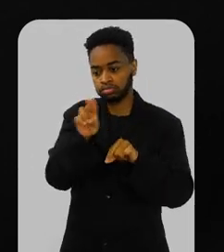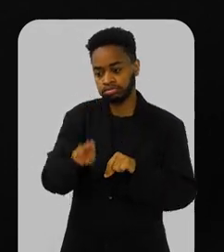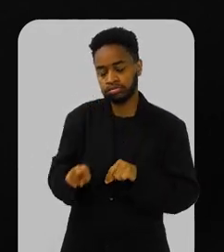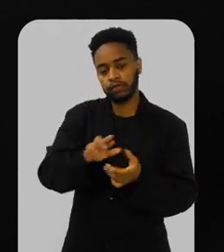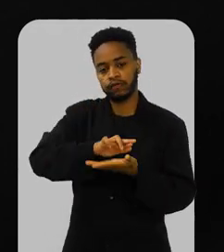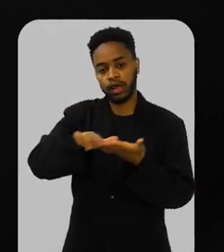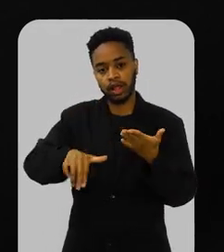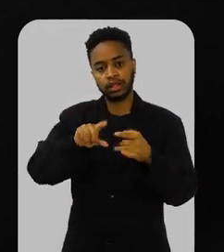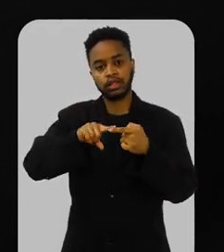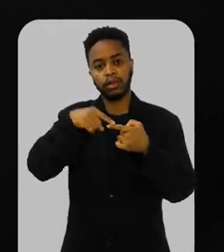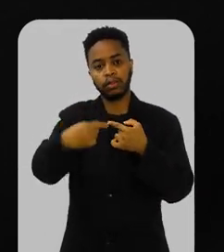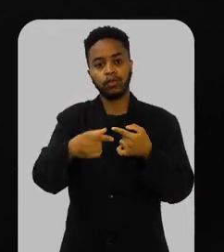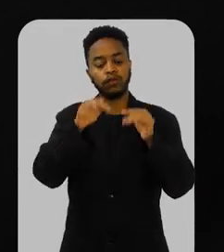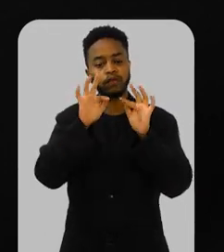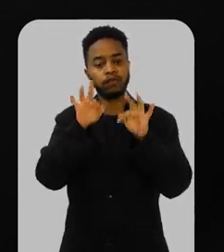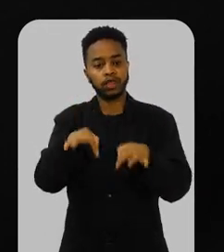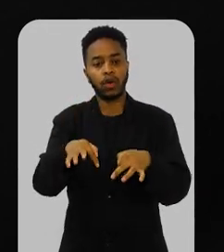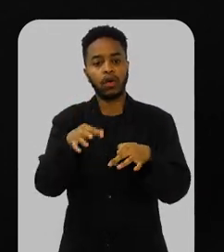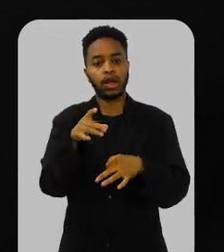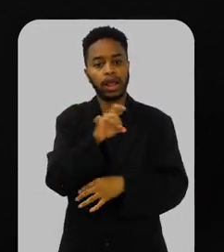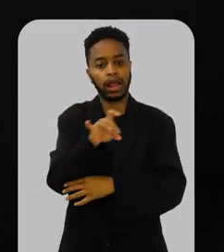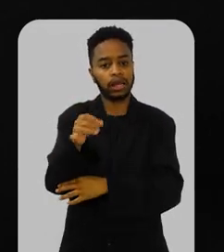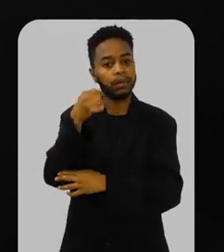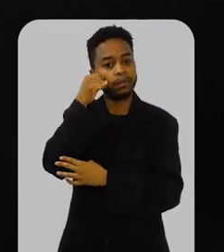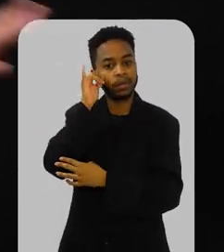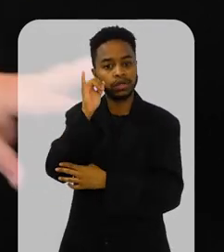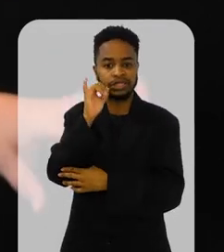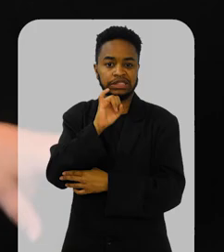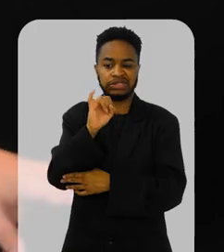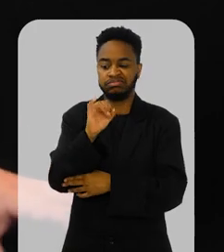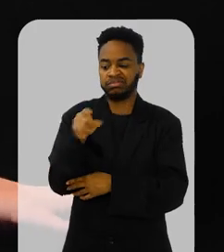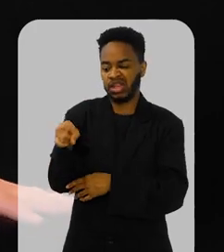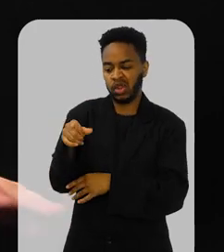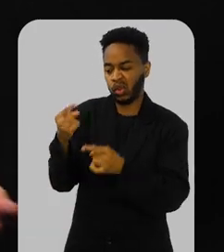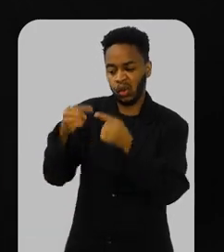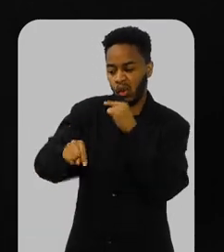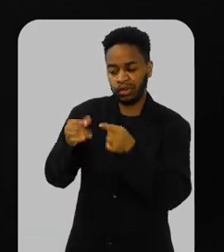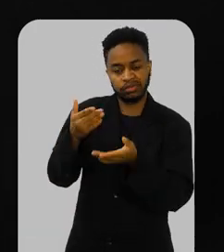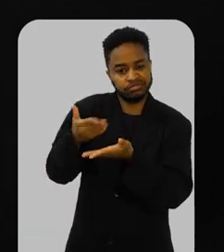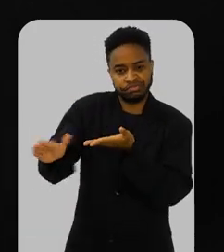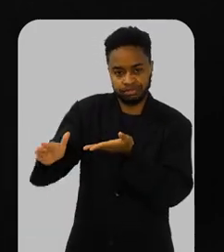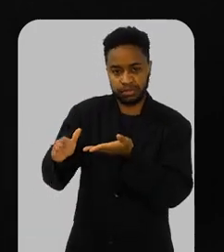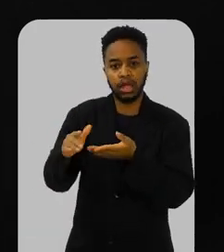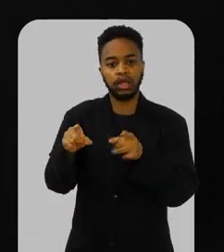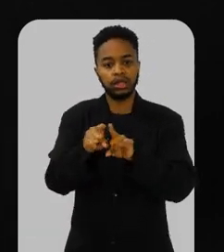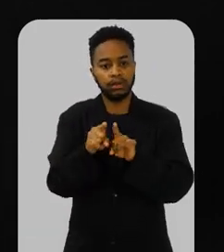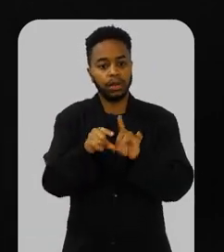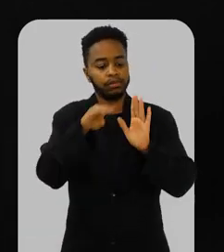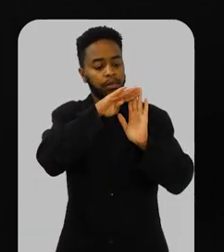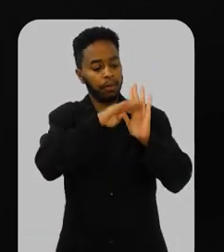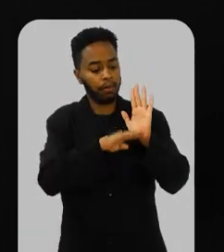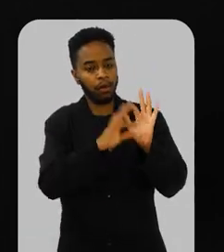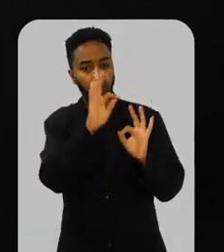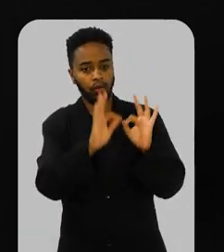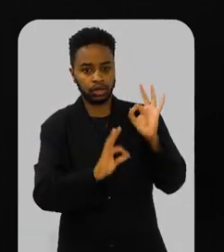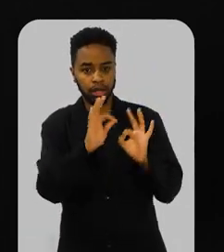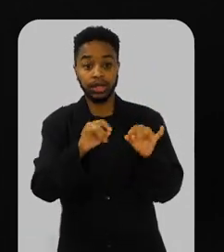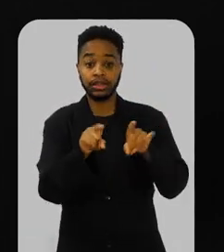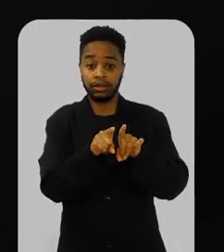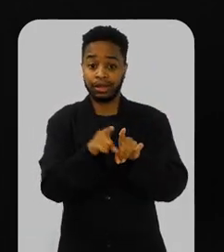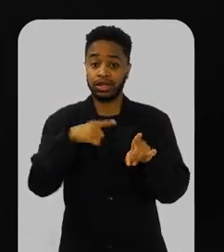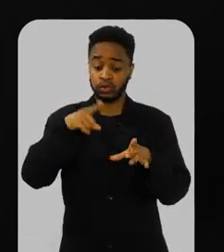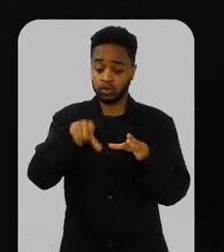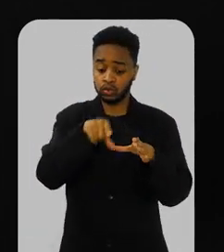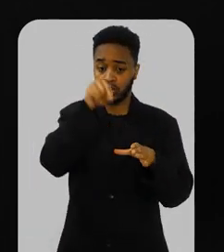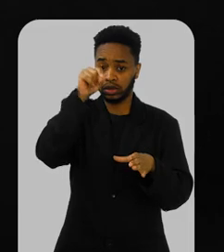no final os bois vão em acordo, né? Retirando quem eles acham que não deve, quem deve, faz-se uma lista final onde